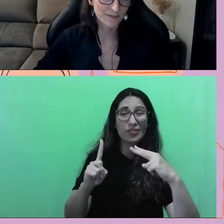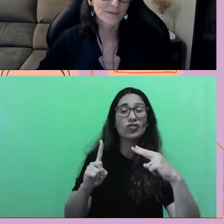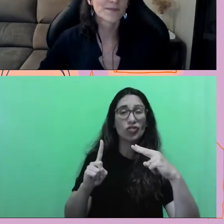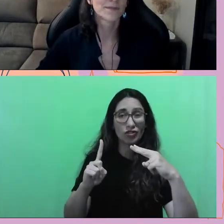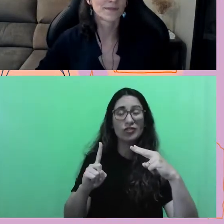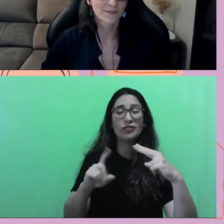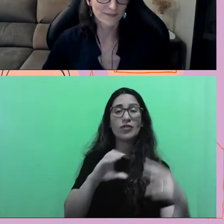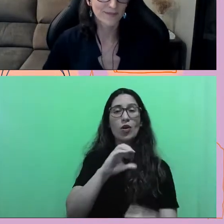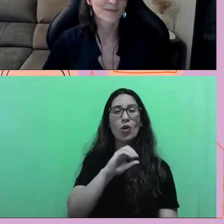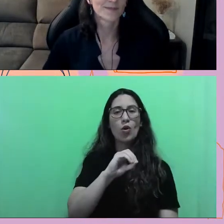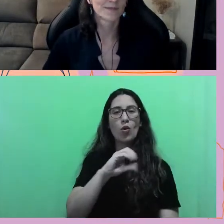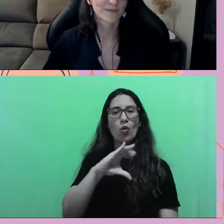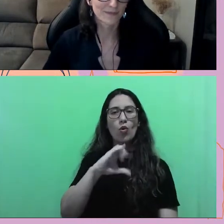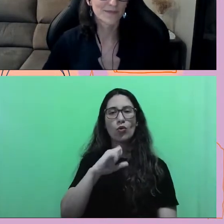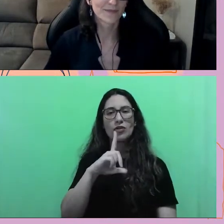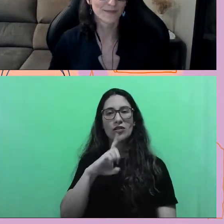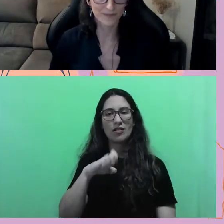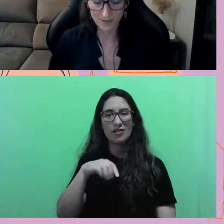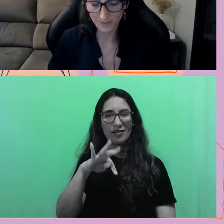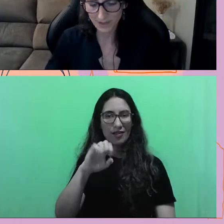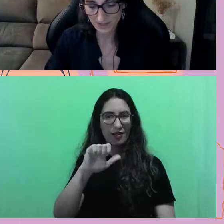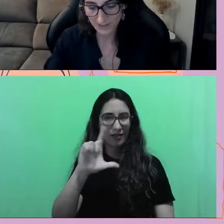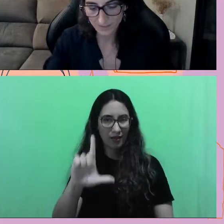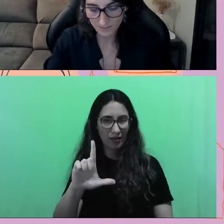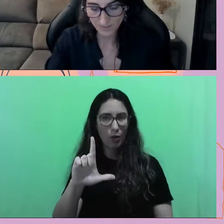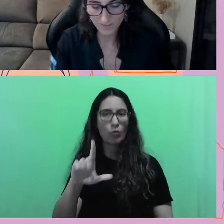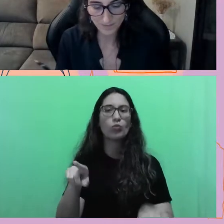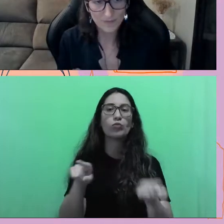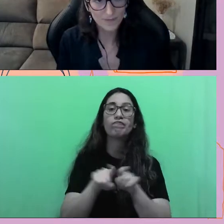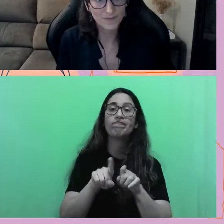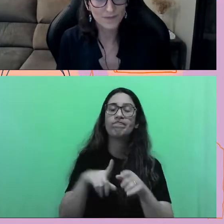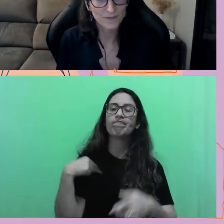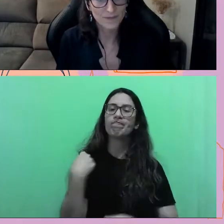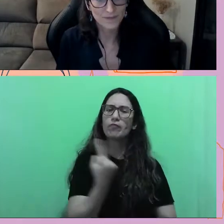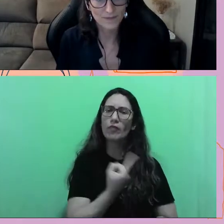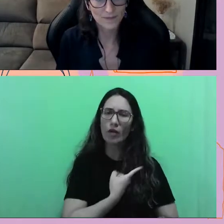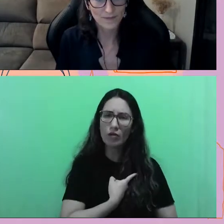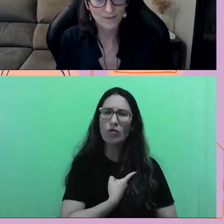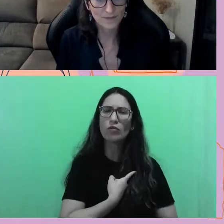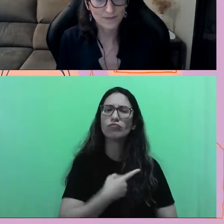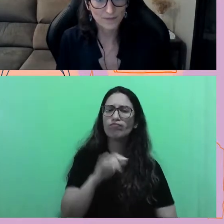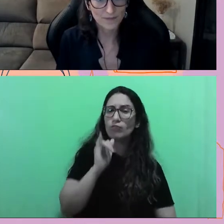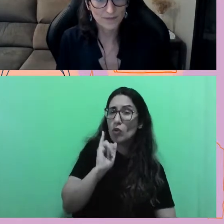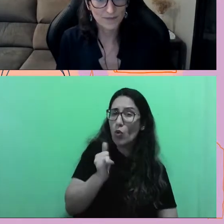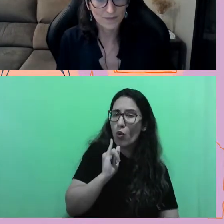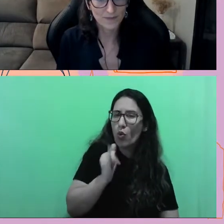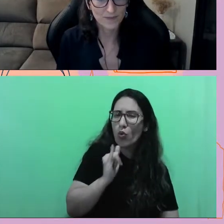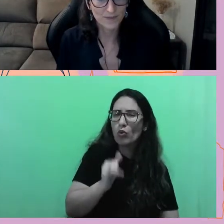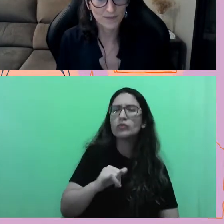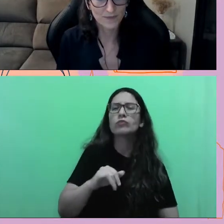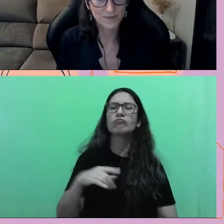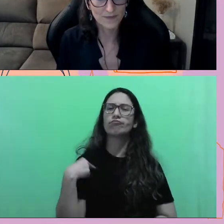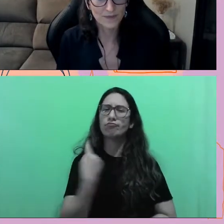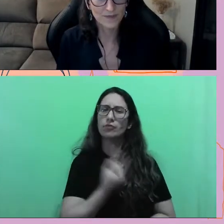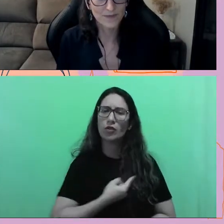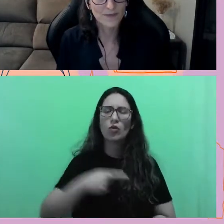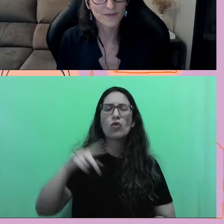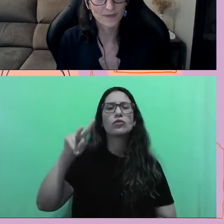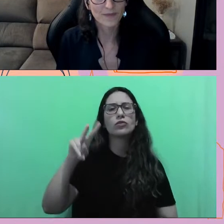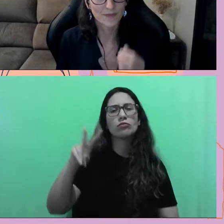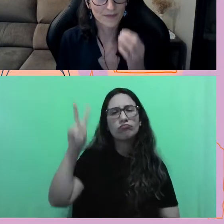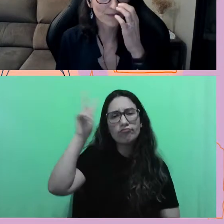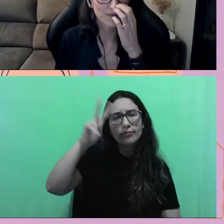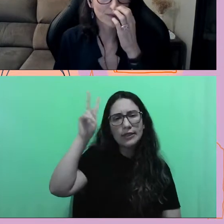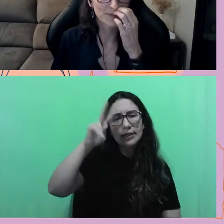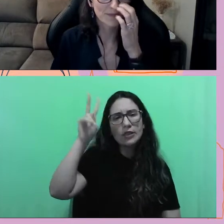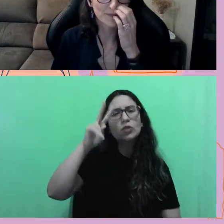de enxergar, né? Então, quando a gente conta as nossas histórias, quando a gente pensa as postagens